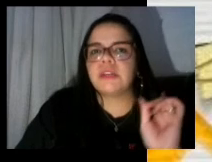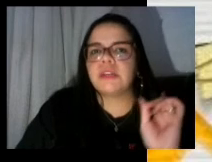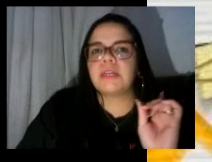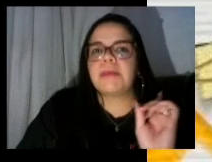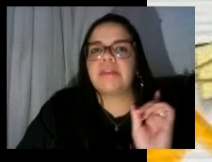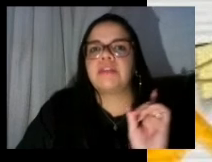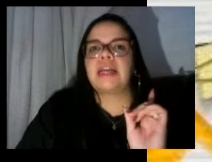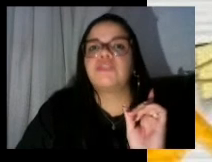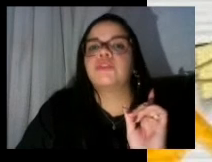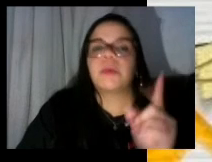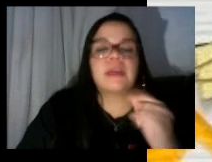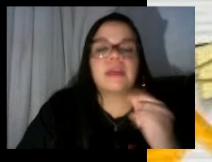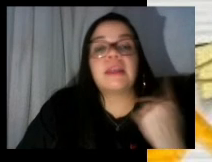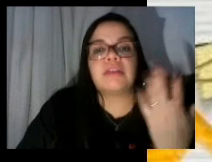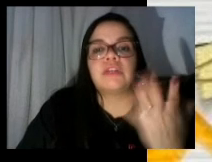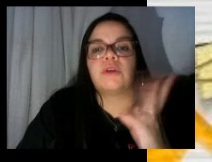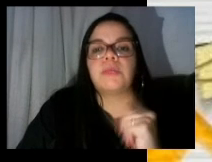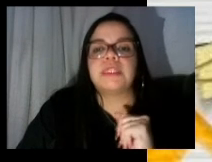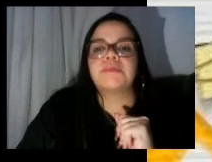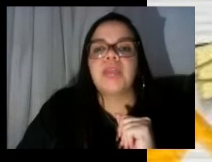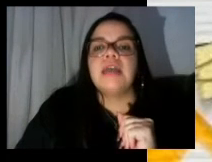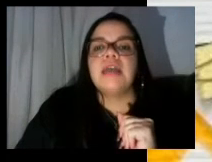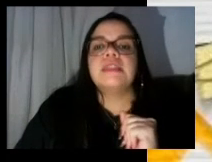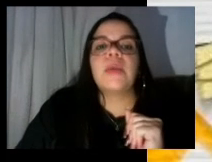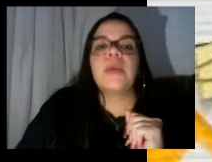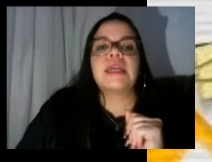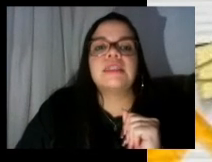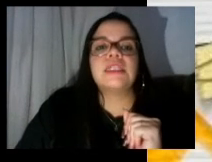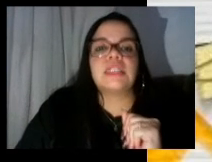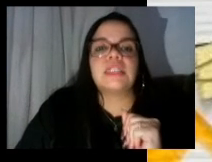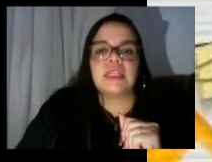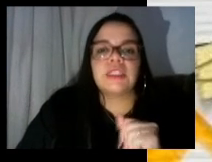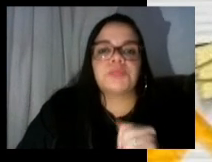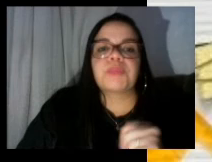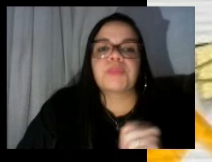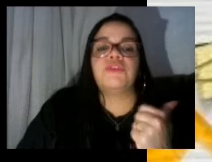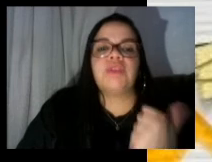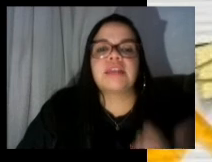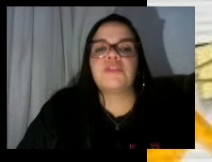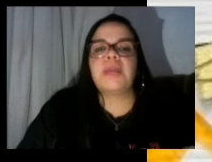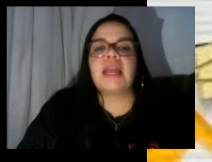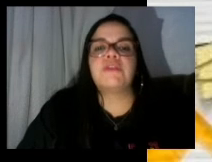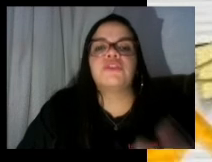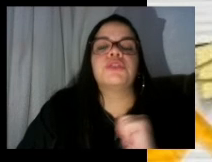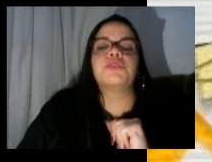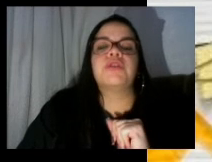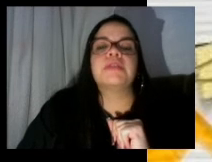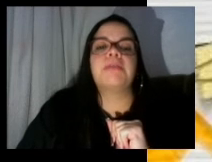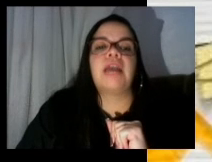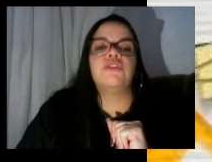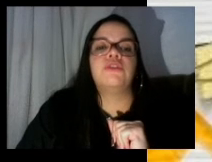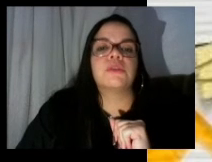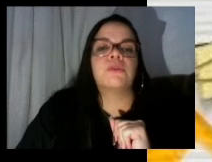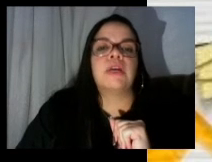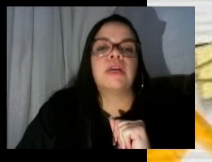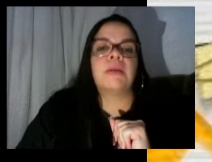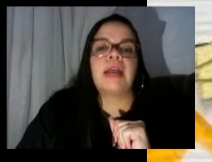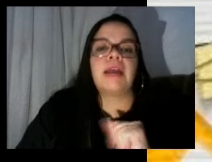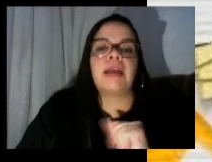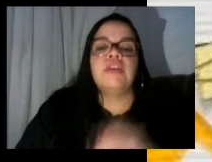E não só na parte da gastronômica, na parte da comida. São heranças deles. Diversas palavras que hoje fazem parte do